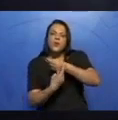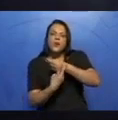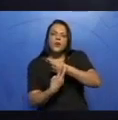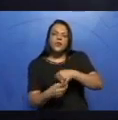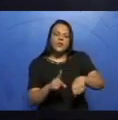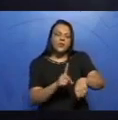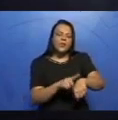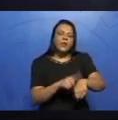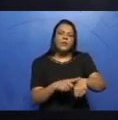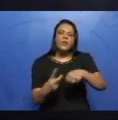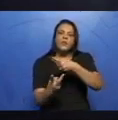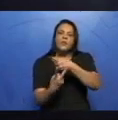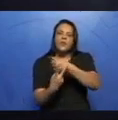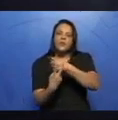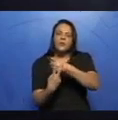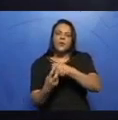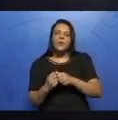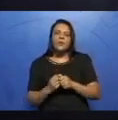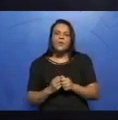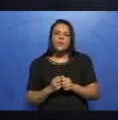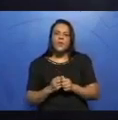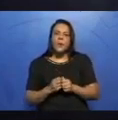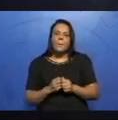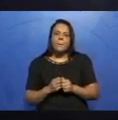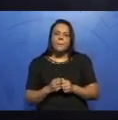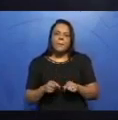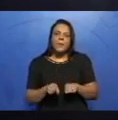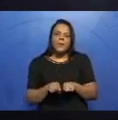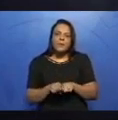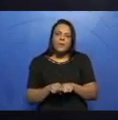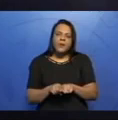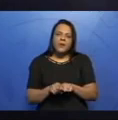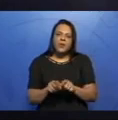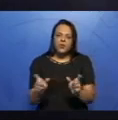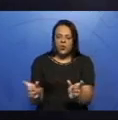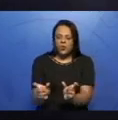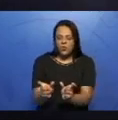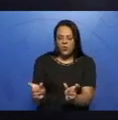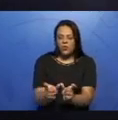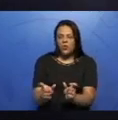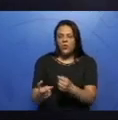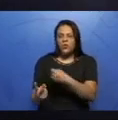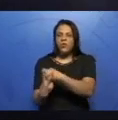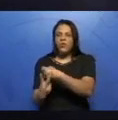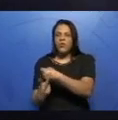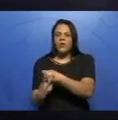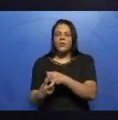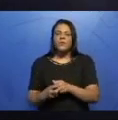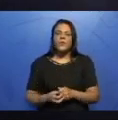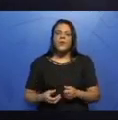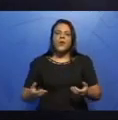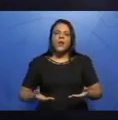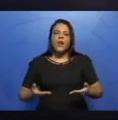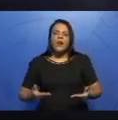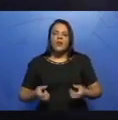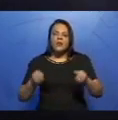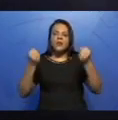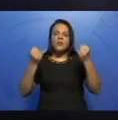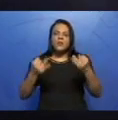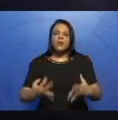tempos verbais e as formas nominais do verbo. Aqui nós vamos trabalhar o